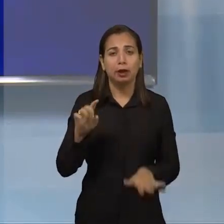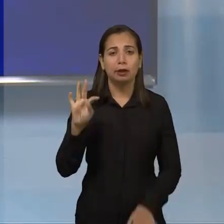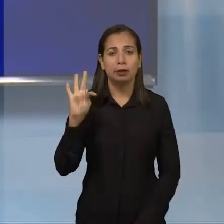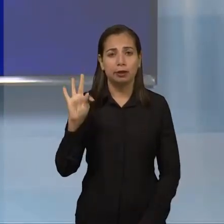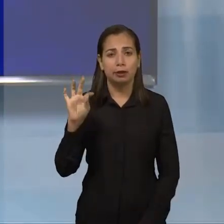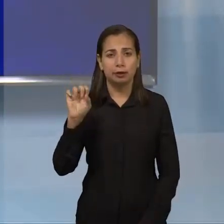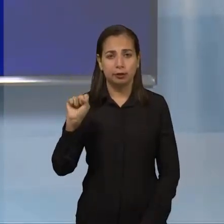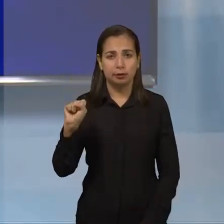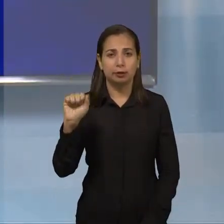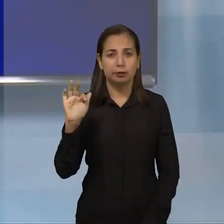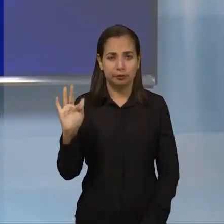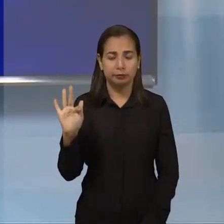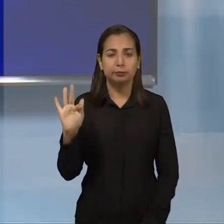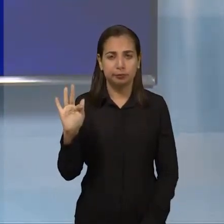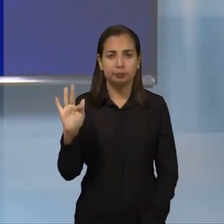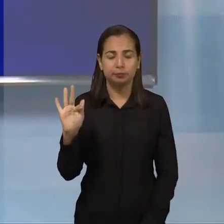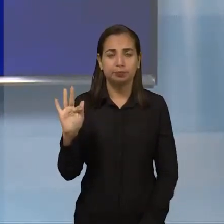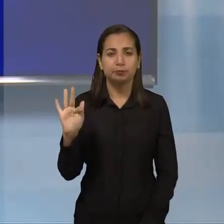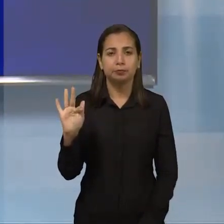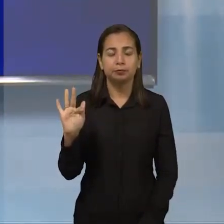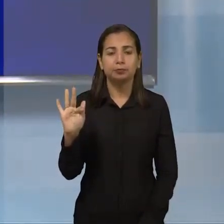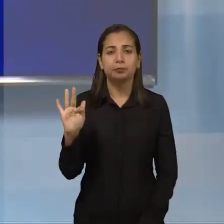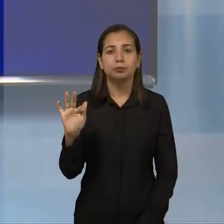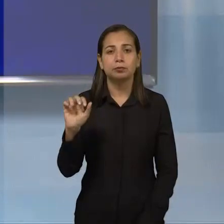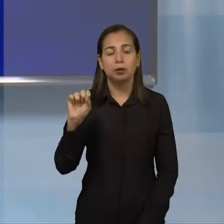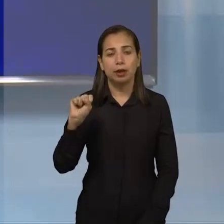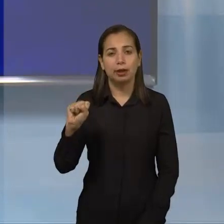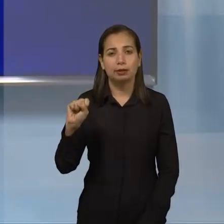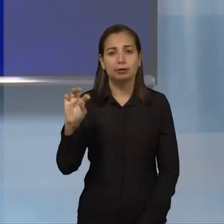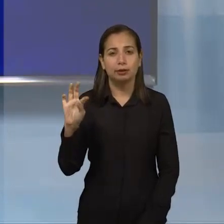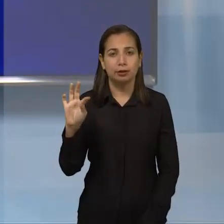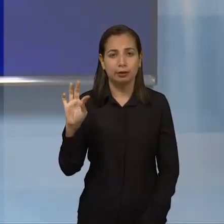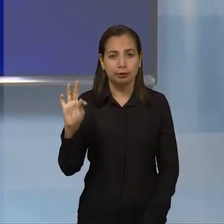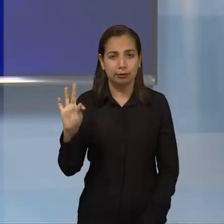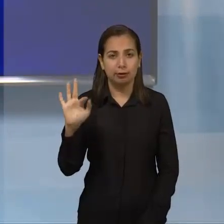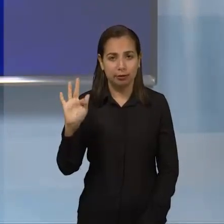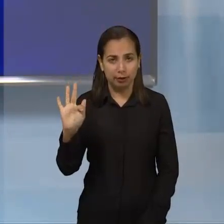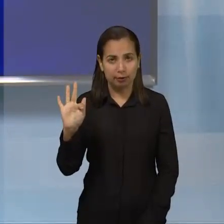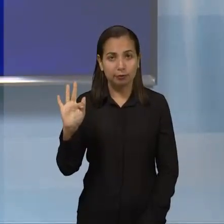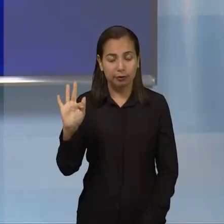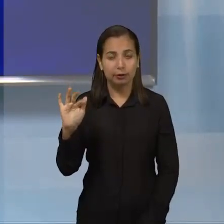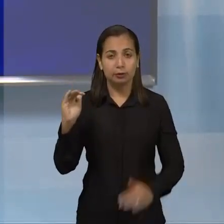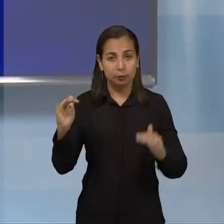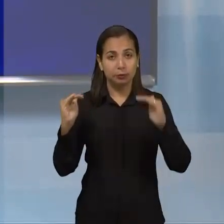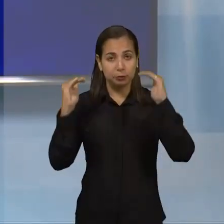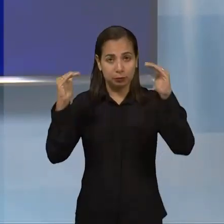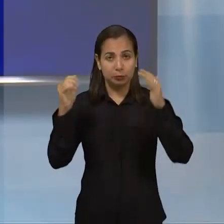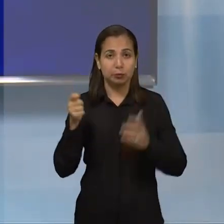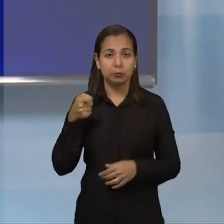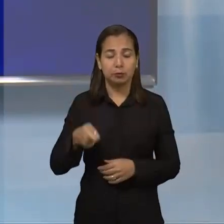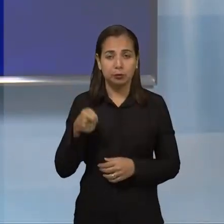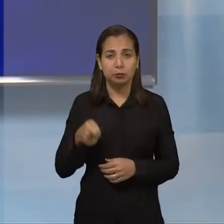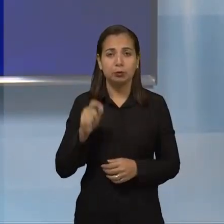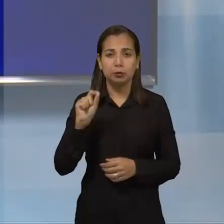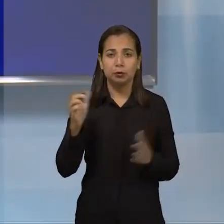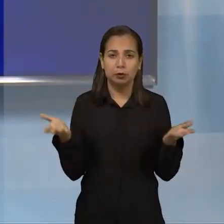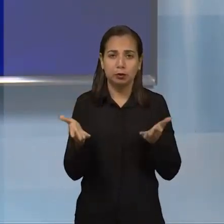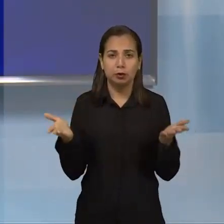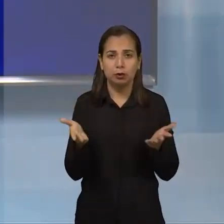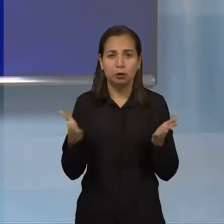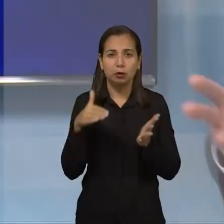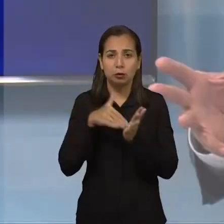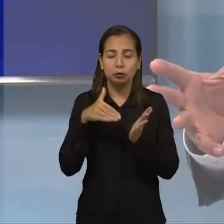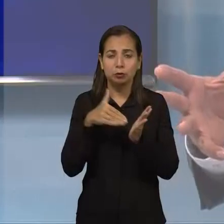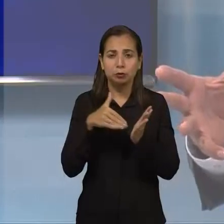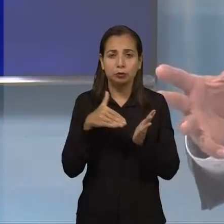Superior, pelo Supremo Tribunal Federal, digo melhor. E eu quero colocar agora, nesse último bloco,